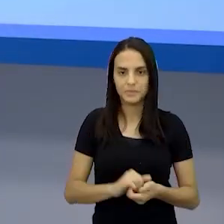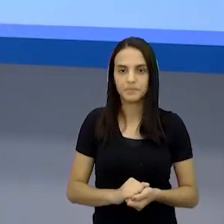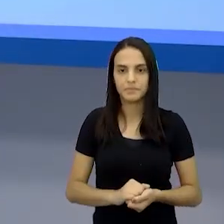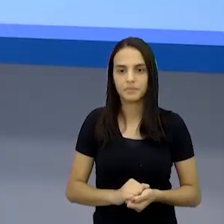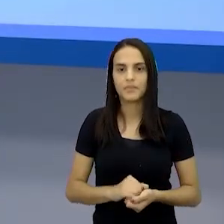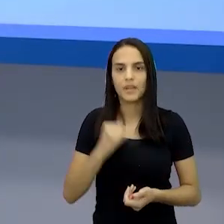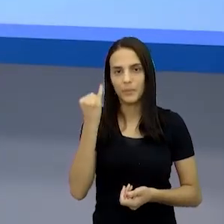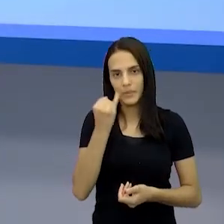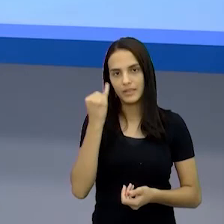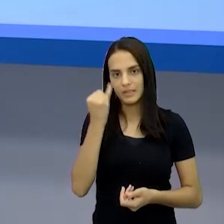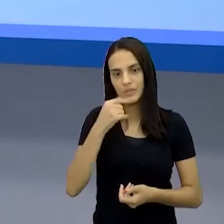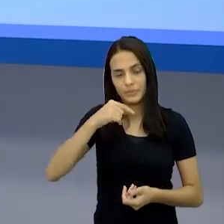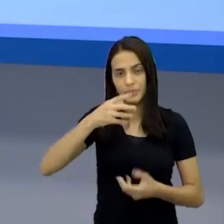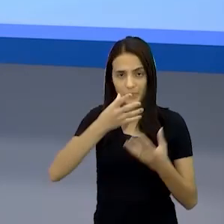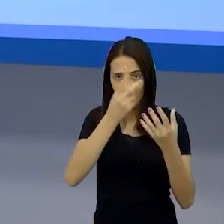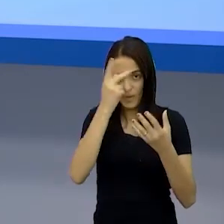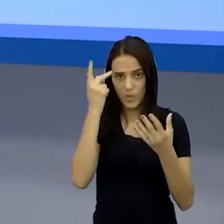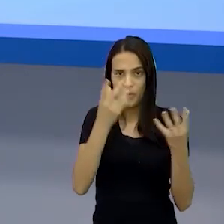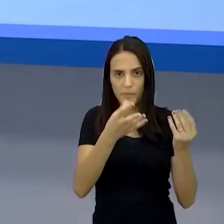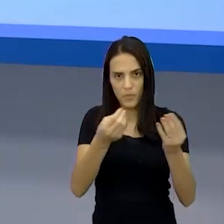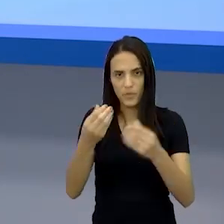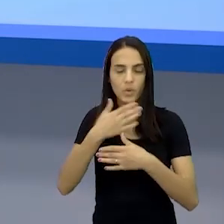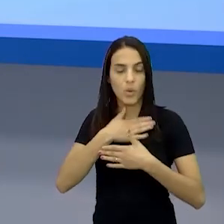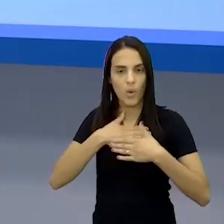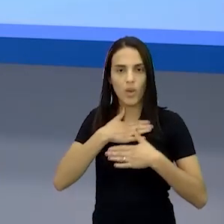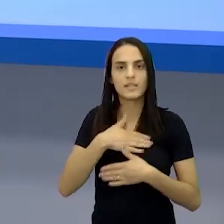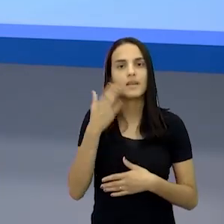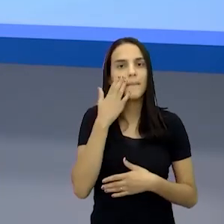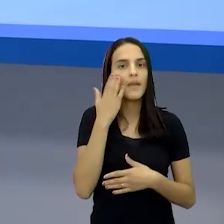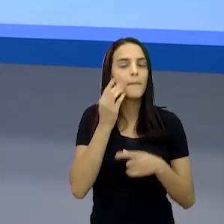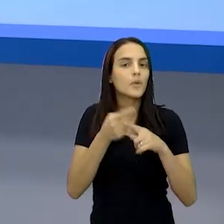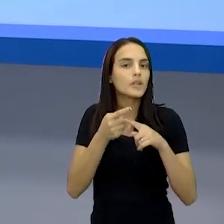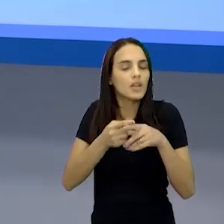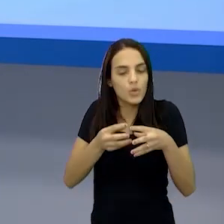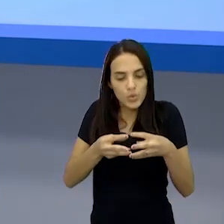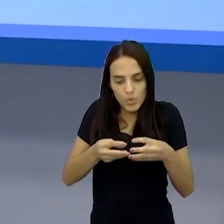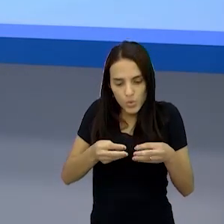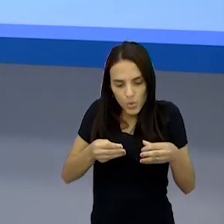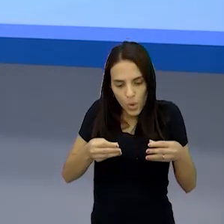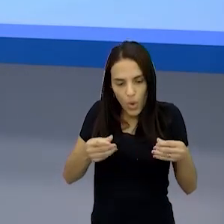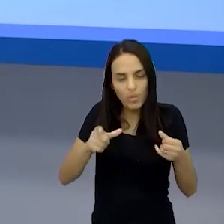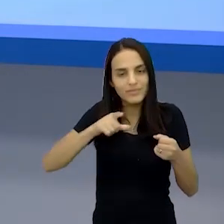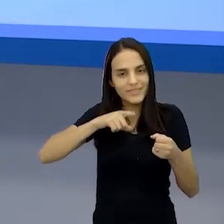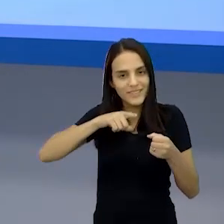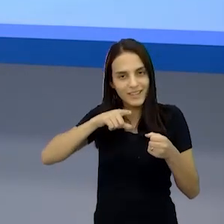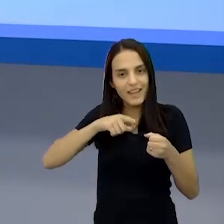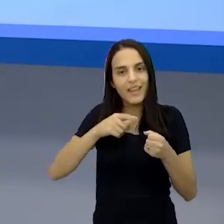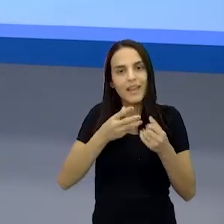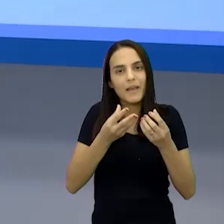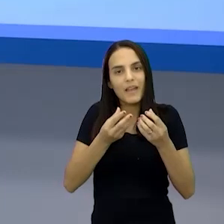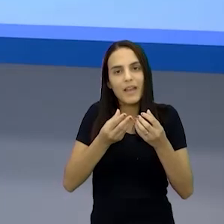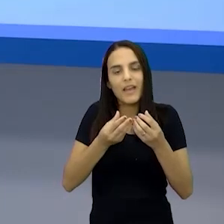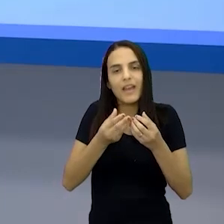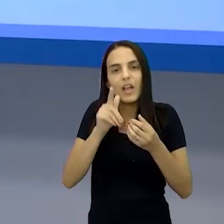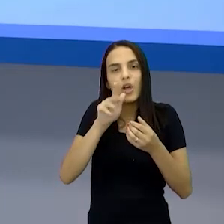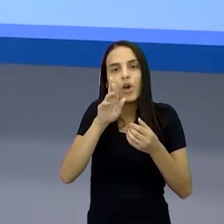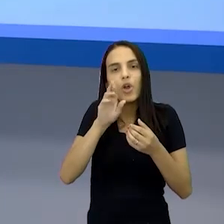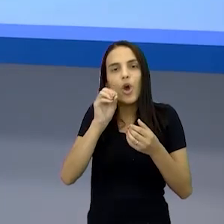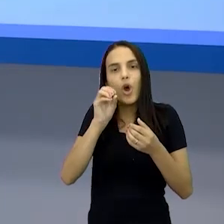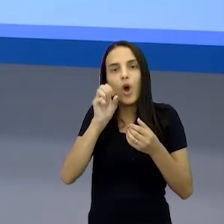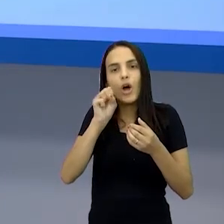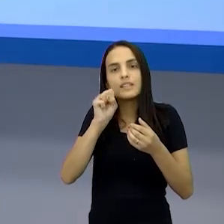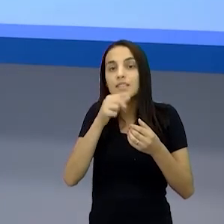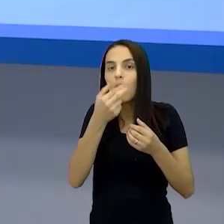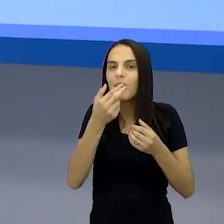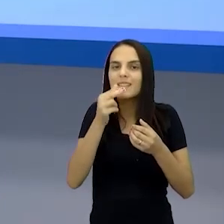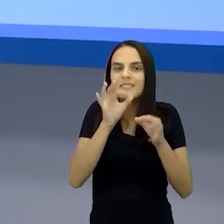é importante, muita gente gosta, né, de saber, né, por que o solo tem uma textura, né, mais grossa ou mais fina, né,